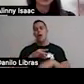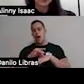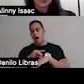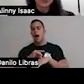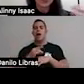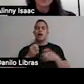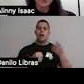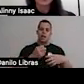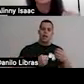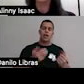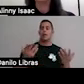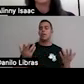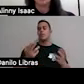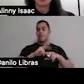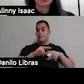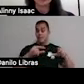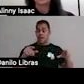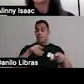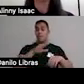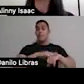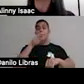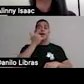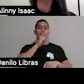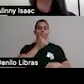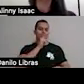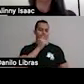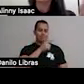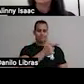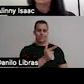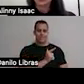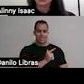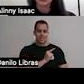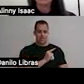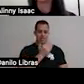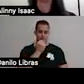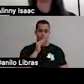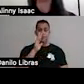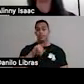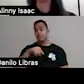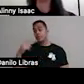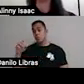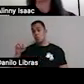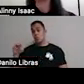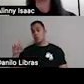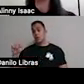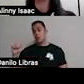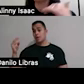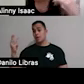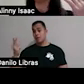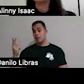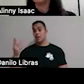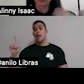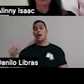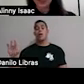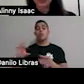assim, acessíveis, digamos, na nossa dieta. Enquanto que esses ácidos graxos da família ômega 3, eles vão estar mais